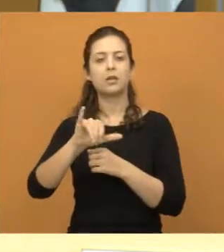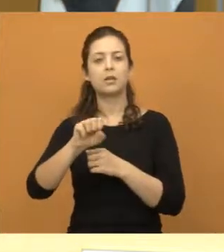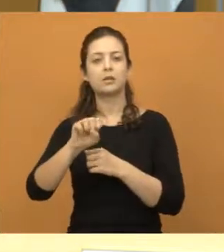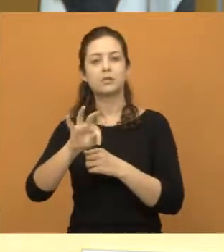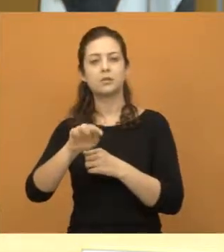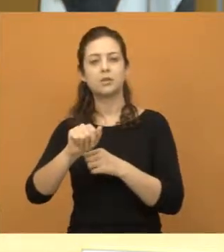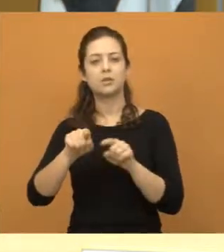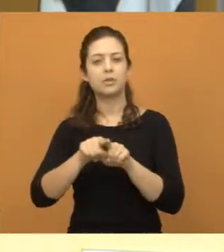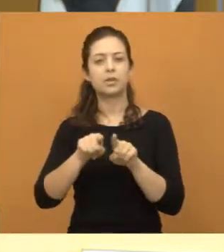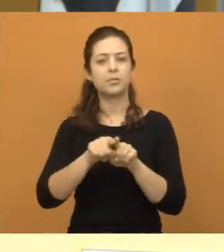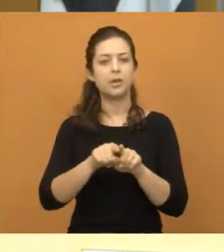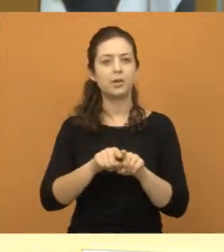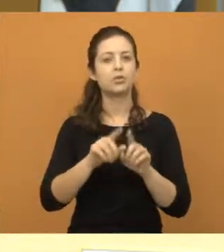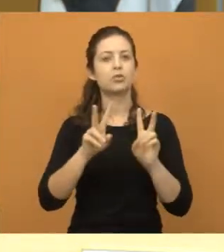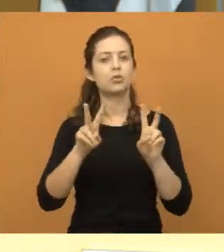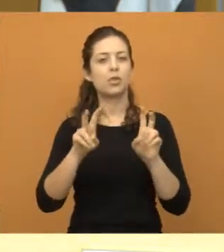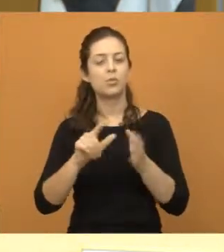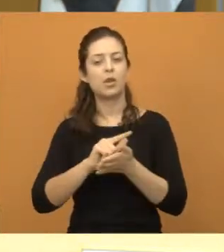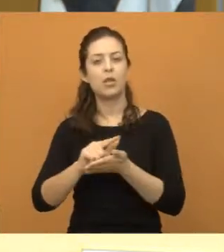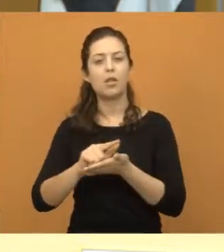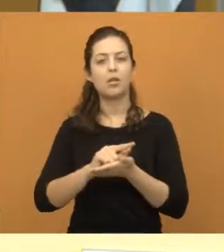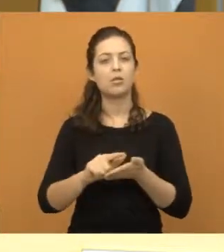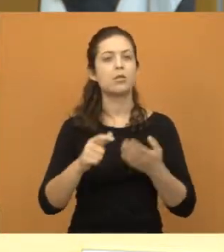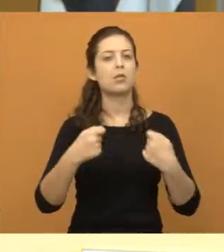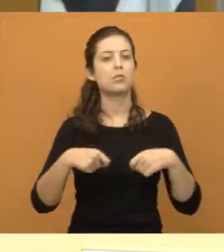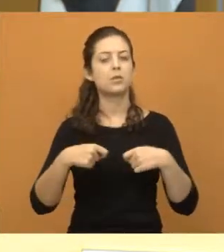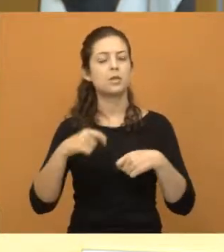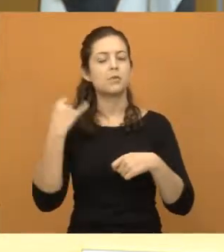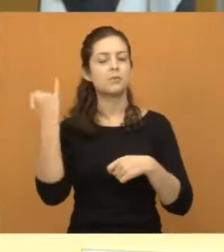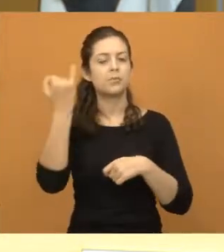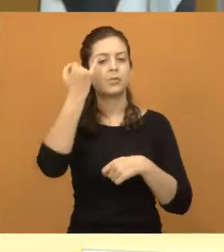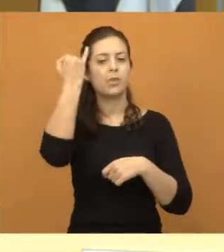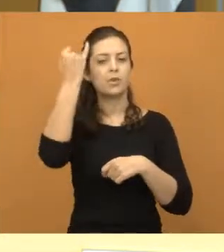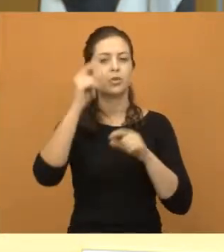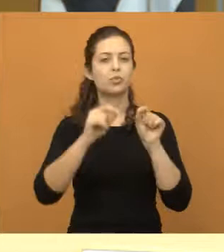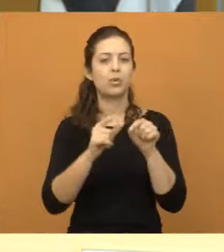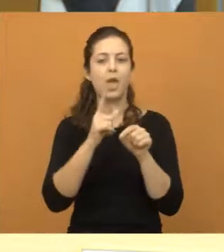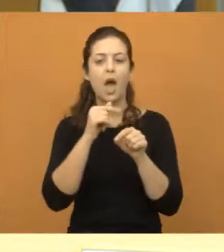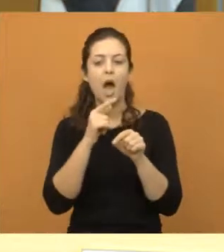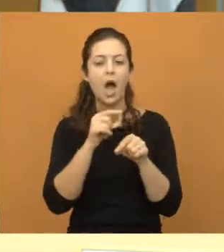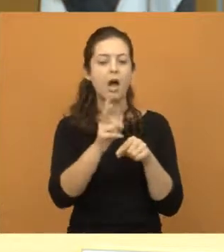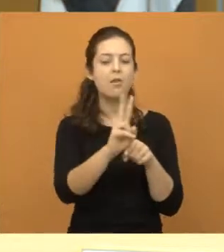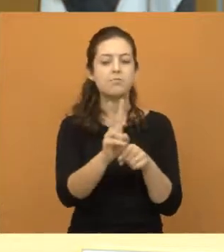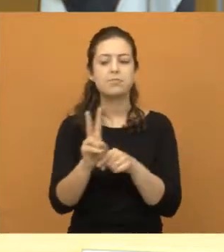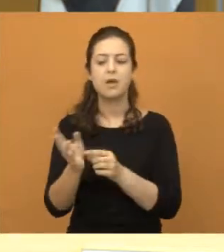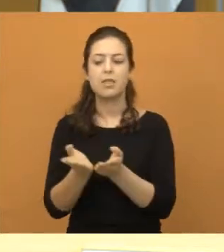saneamento, os quais têm imprescindível papel na manutenção da qualidade da água,